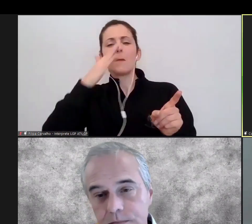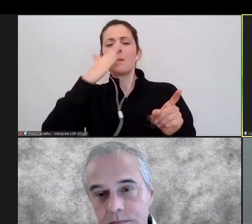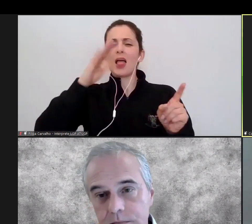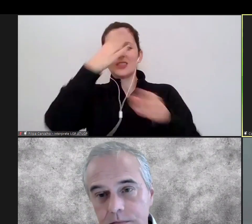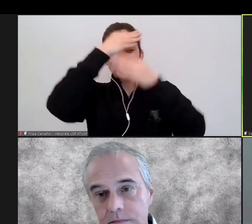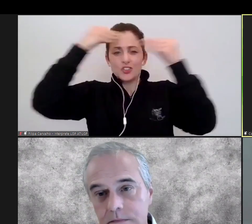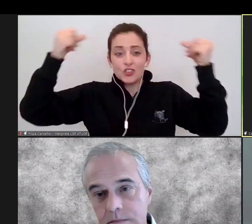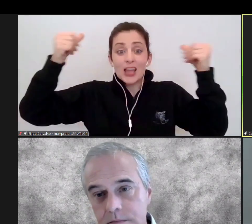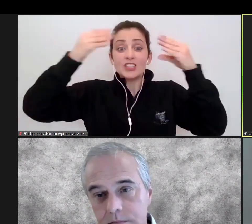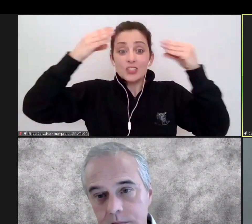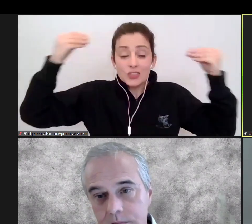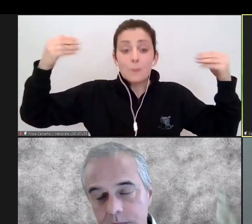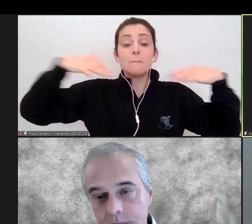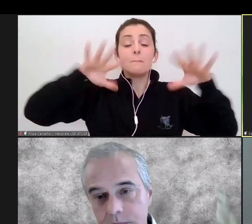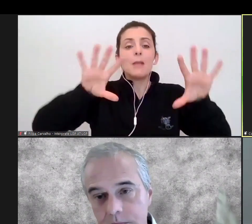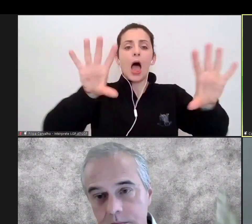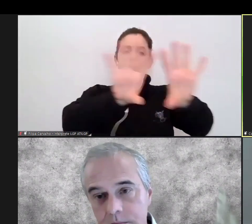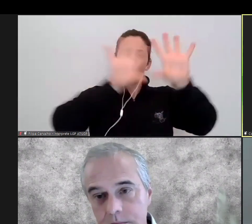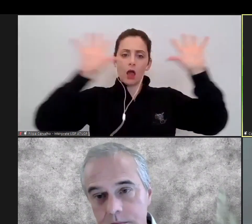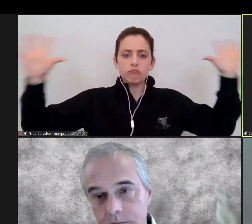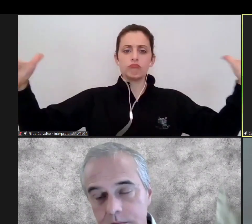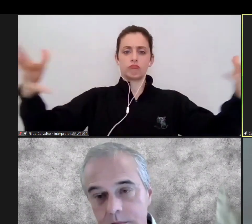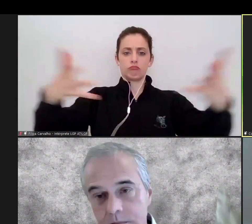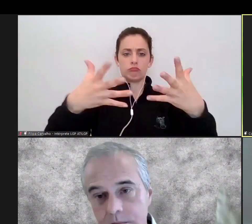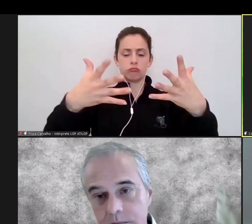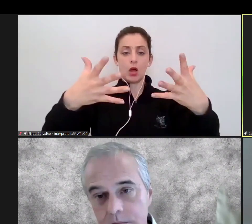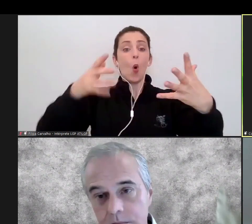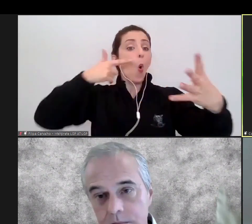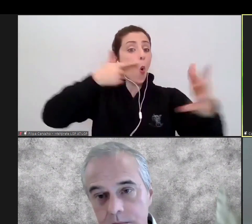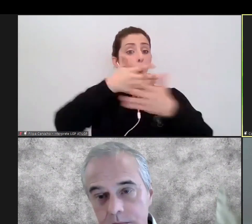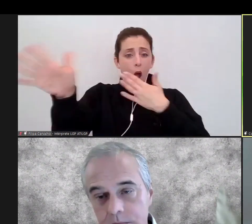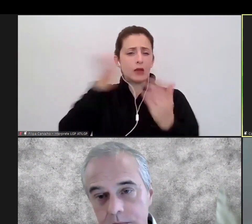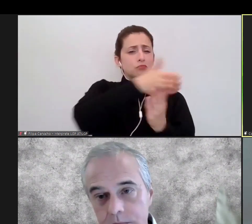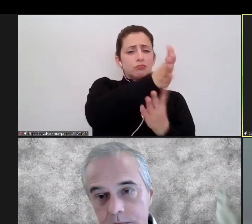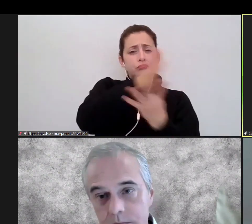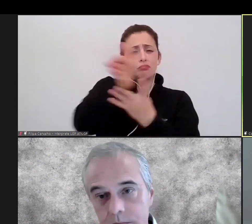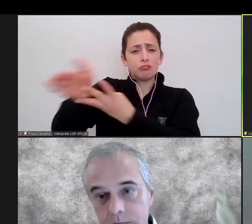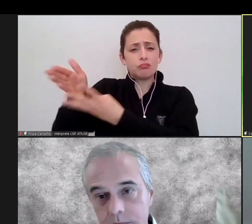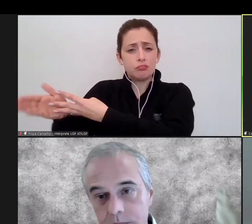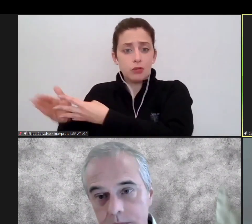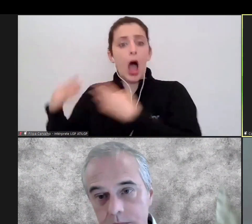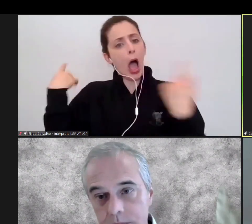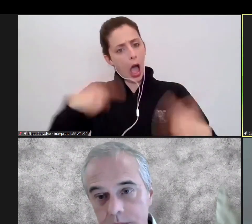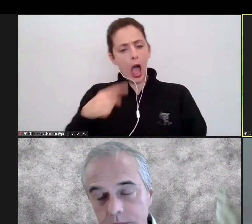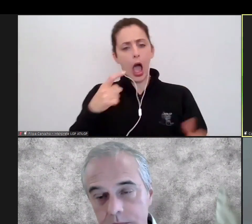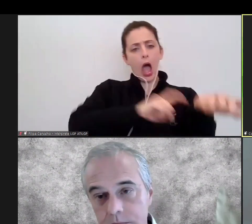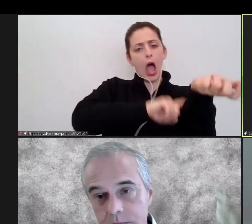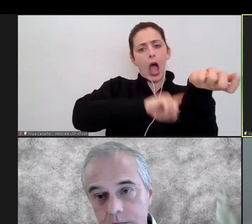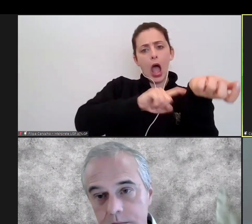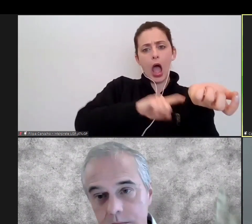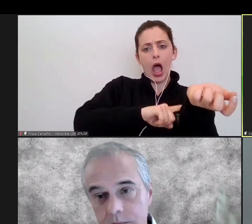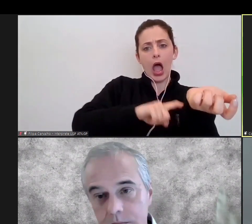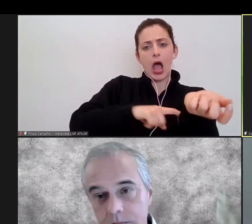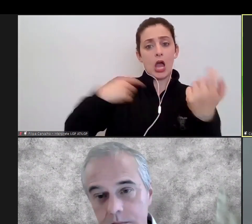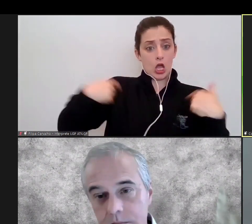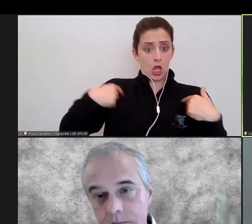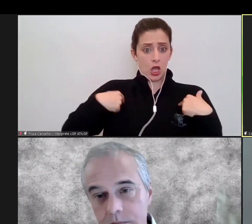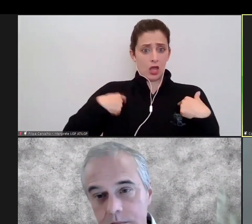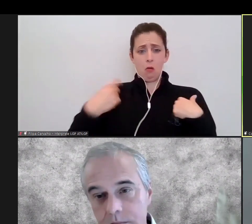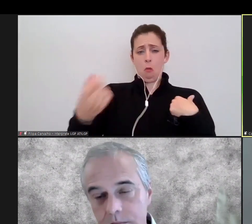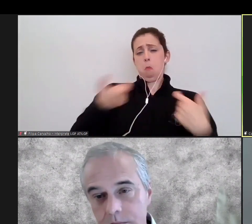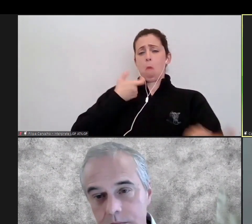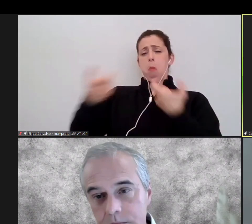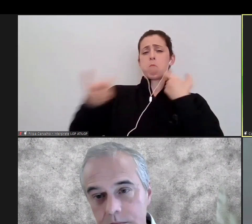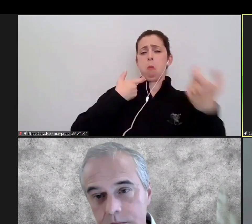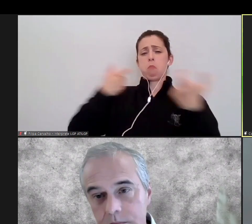é estrutural acima de tudo, e tudo o resto são ramificações. Nós temos esse racismo interpessoal do dia-a-dia, não é? Eu sou insultada todos os dias, por exemplo, seja de